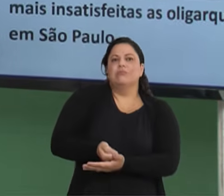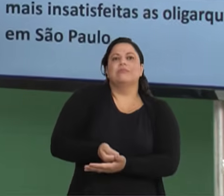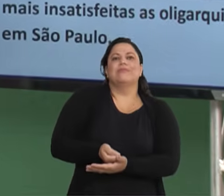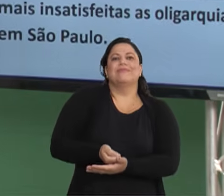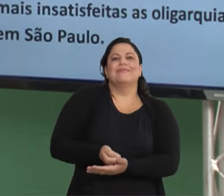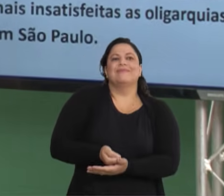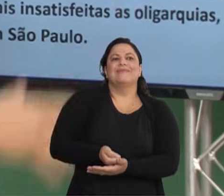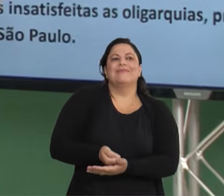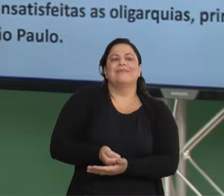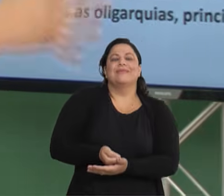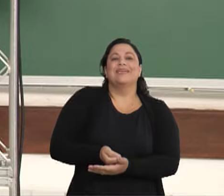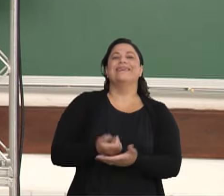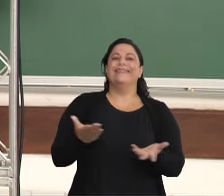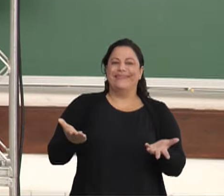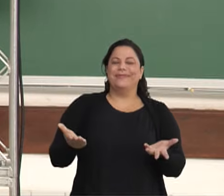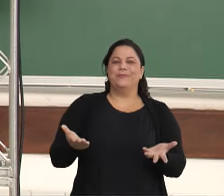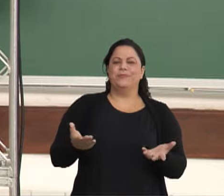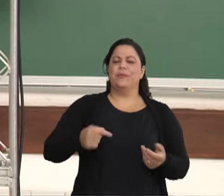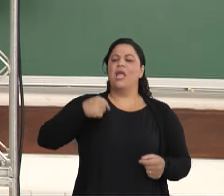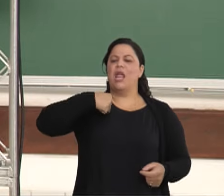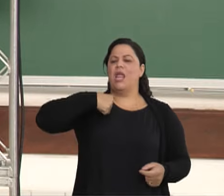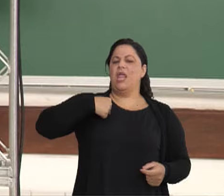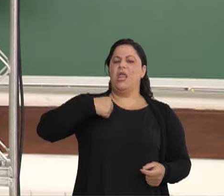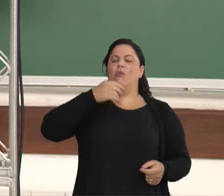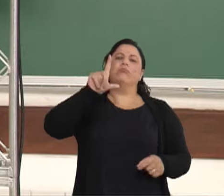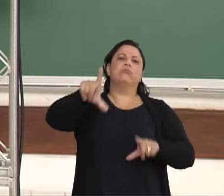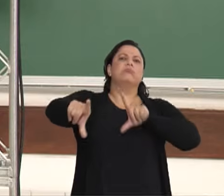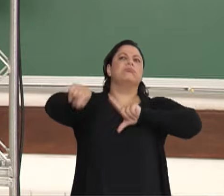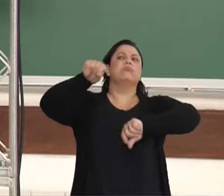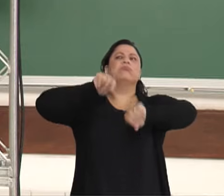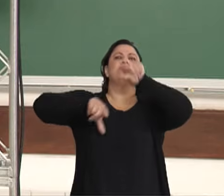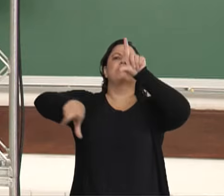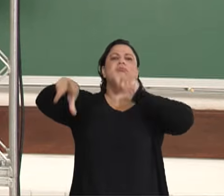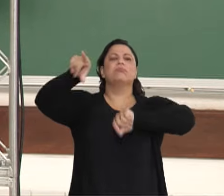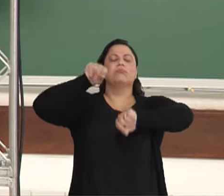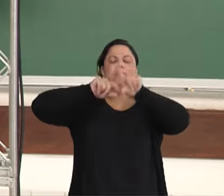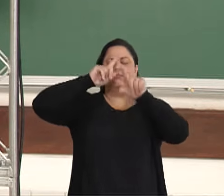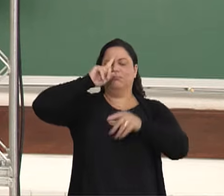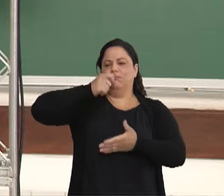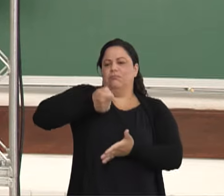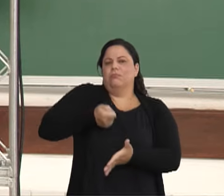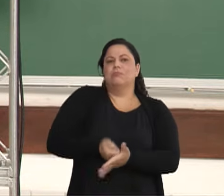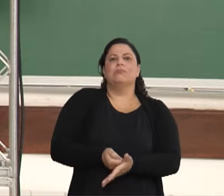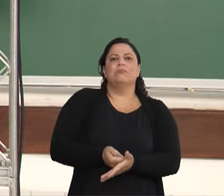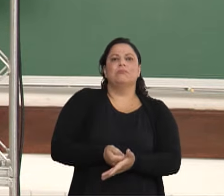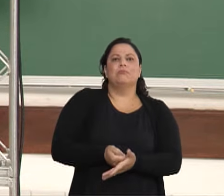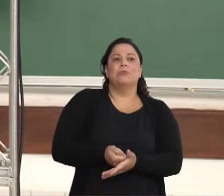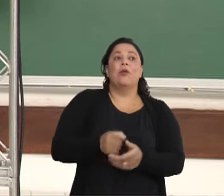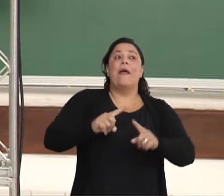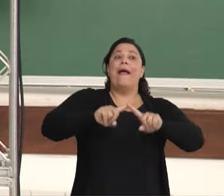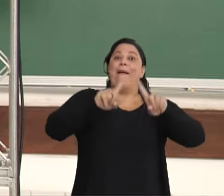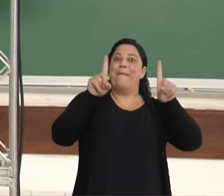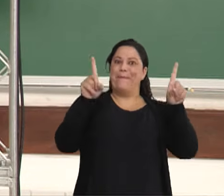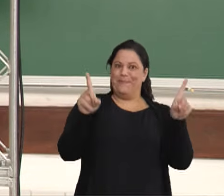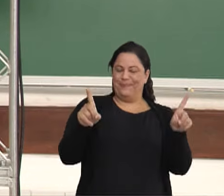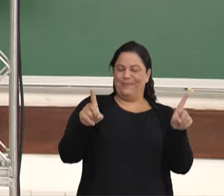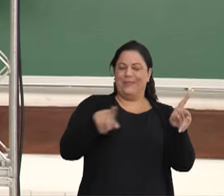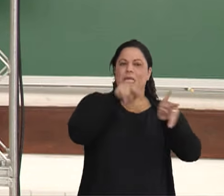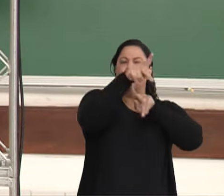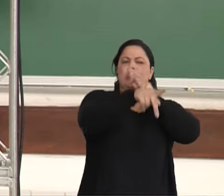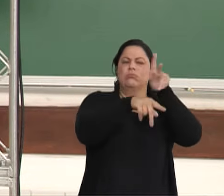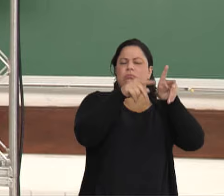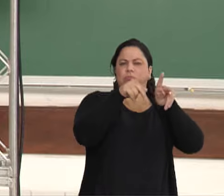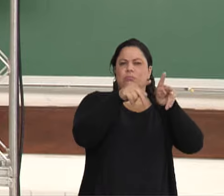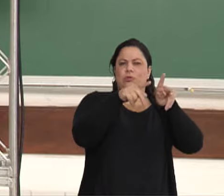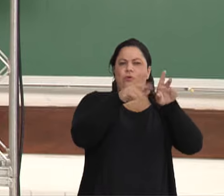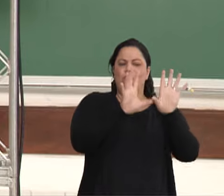oligarquia. Isso vai deixar muito insatisfeita a galera principalmente de São Paulo, que é a oligarquia